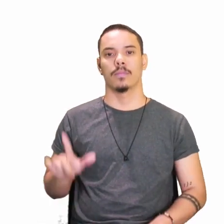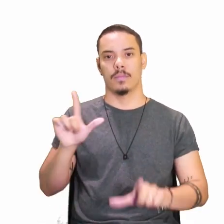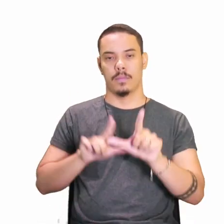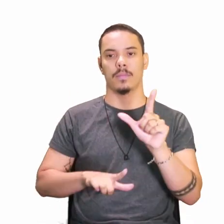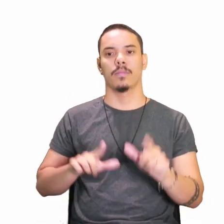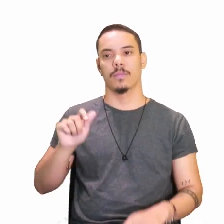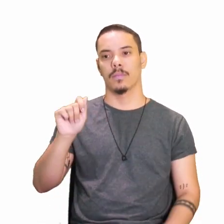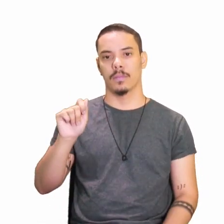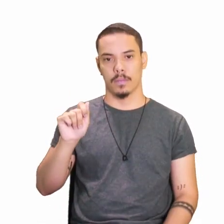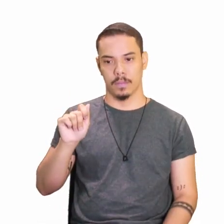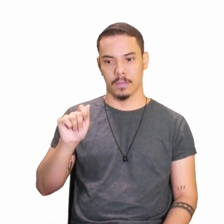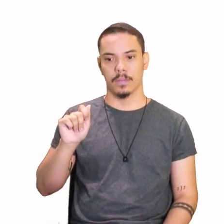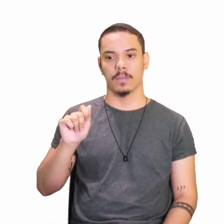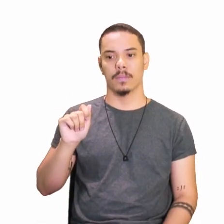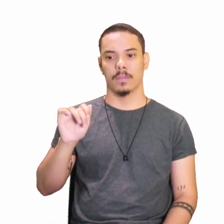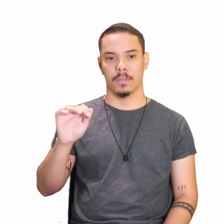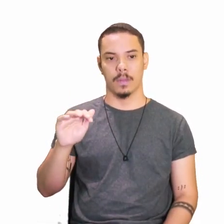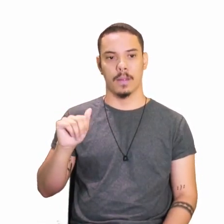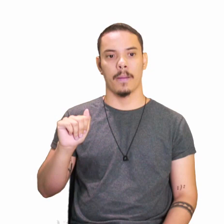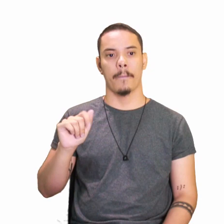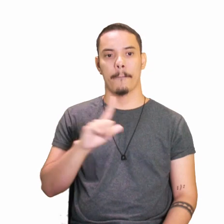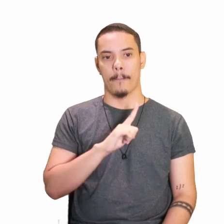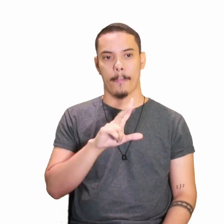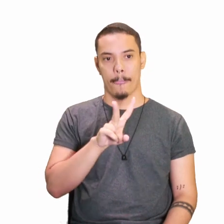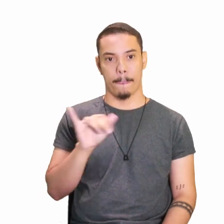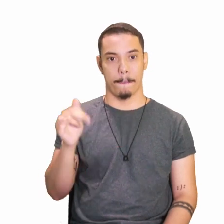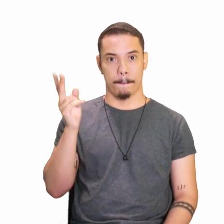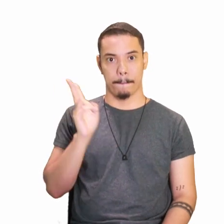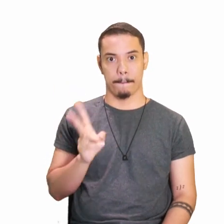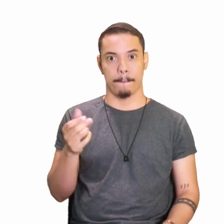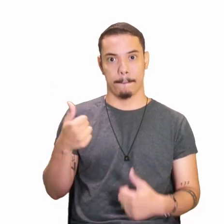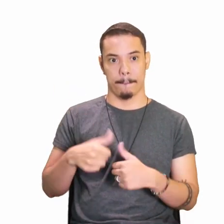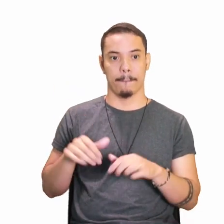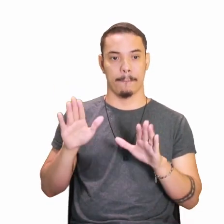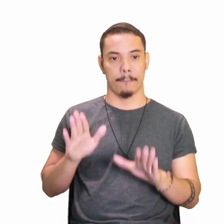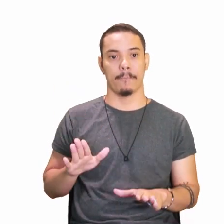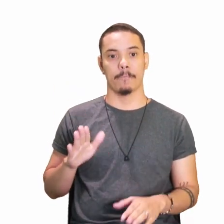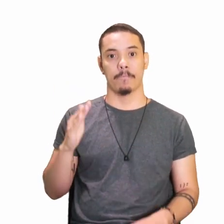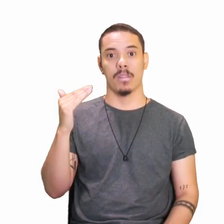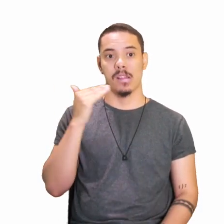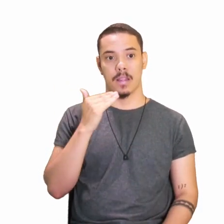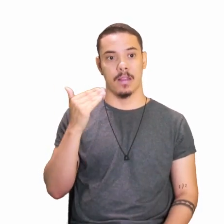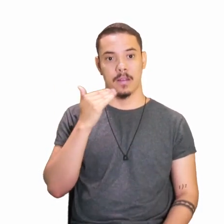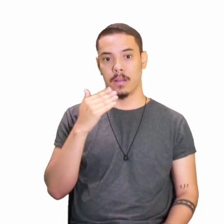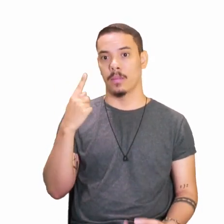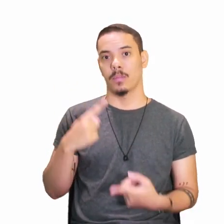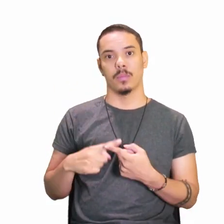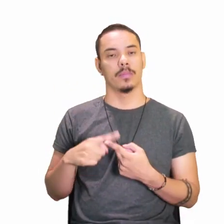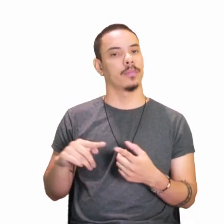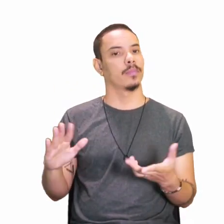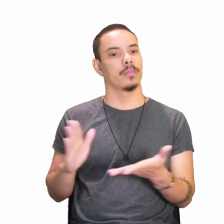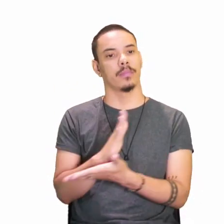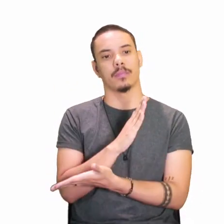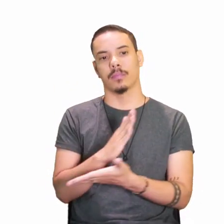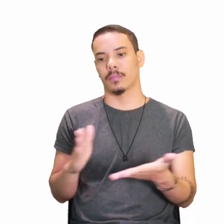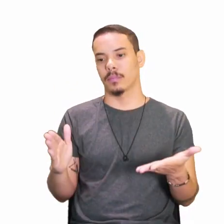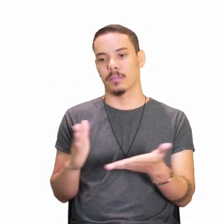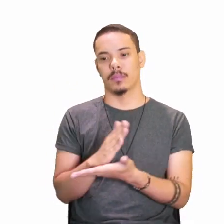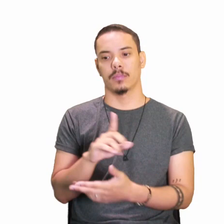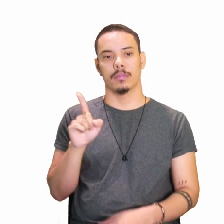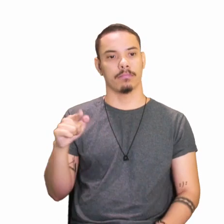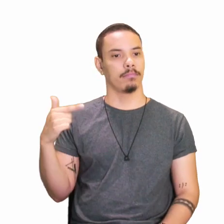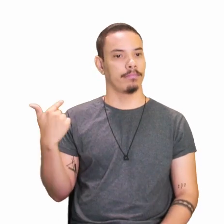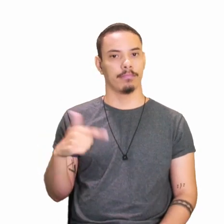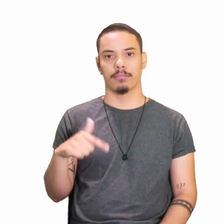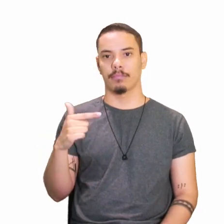tá certo ele é regular o radical dele vai permanecer e a questão do defectivo Porque alguns casos ele não